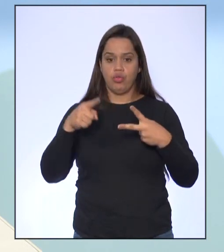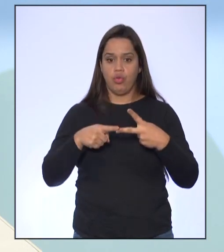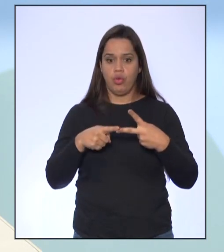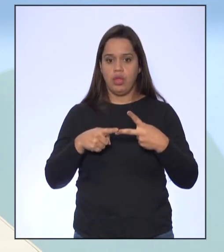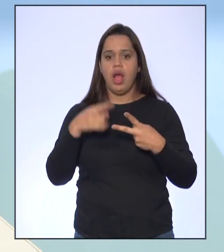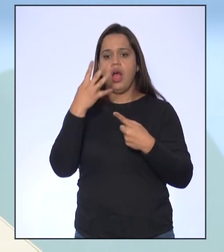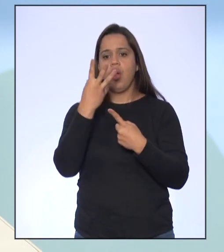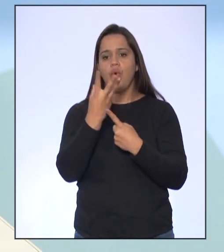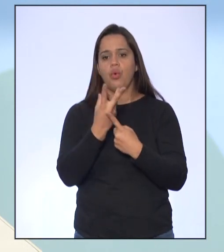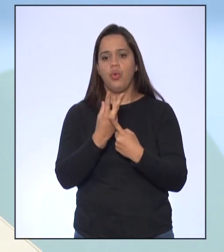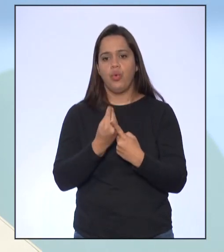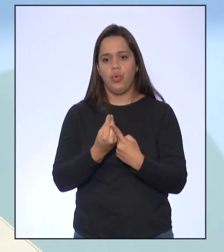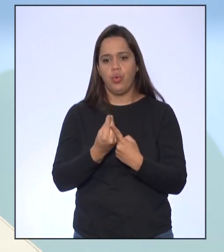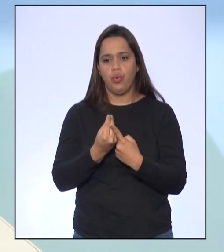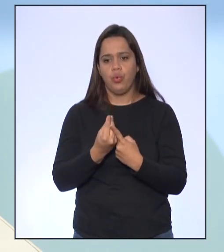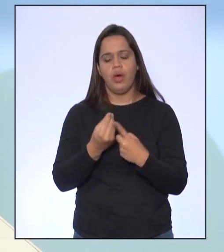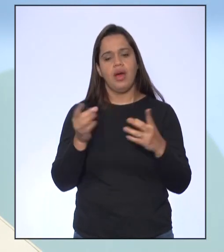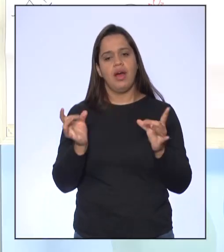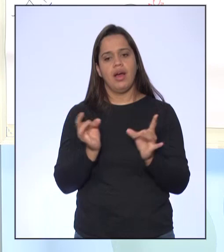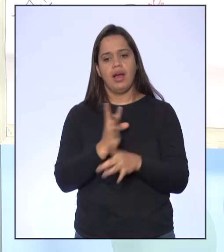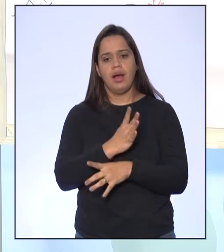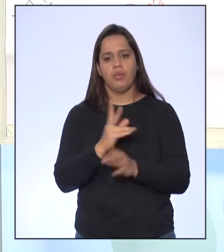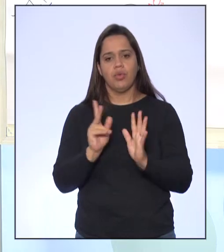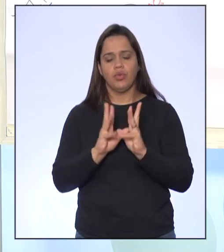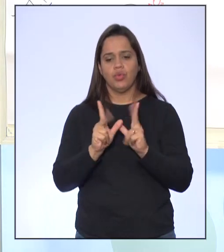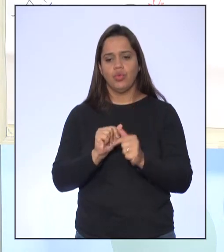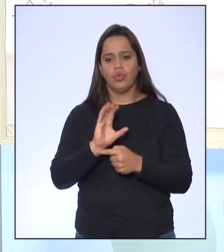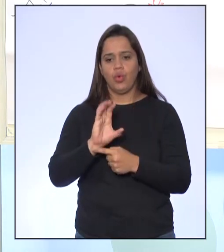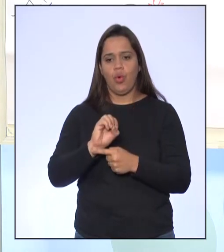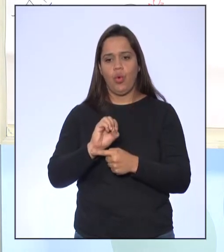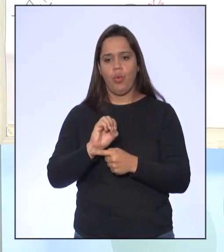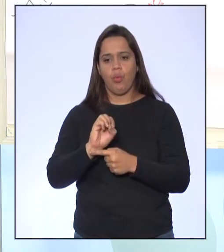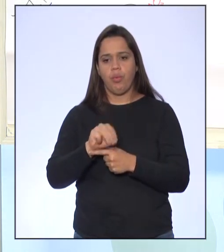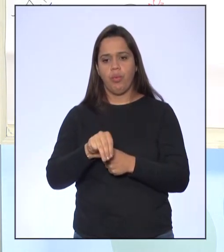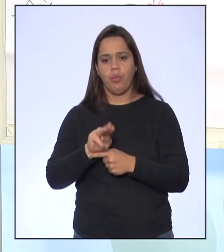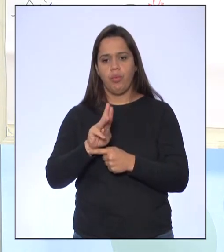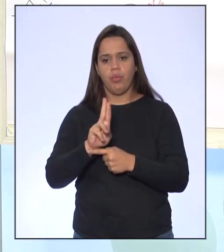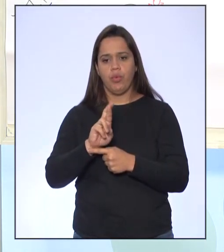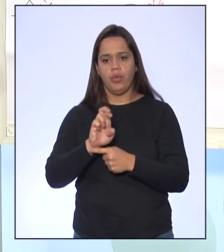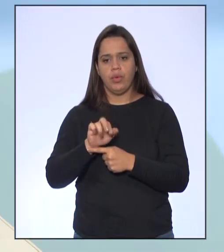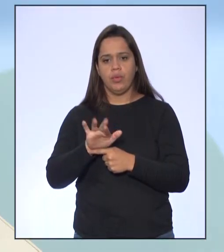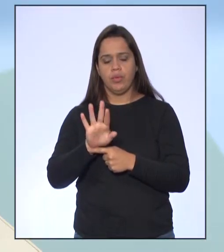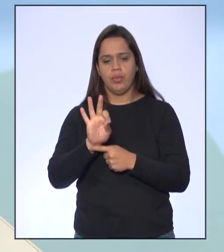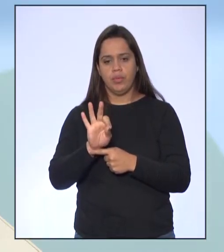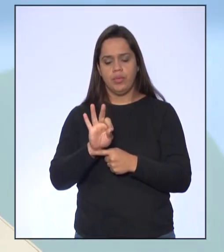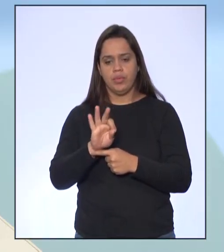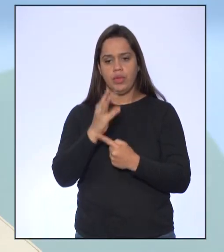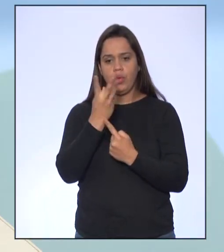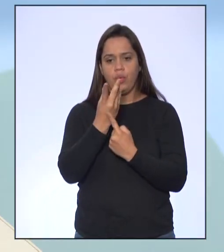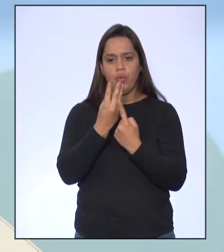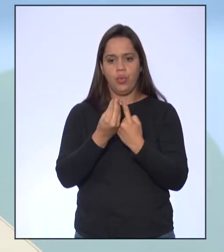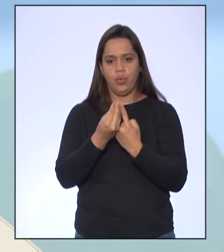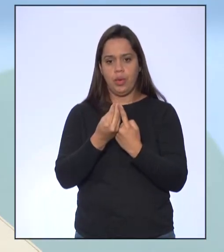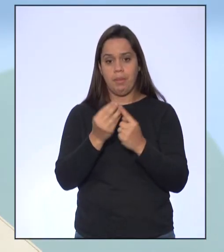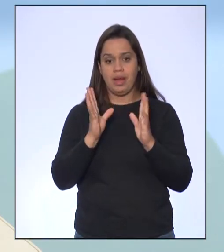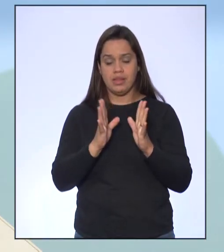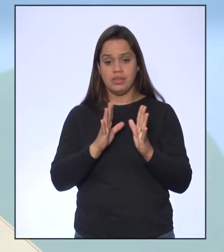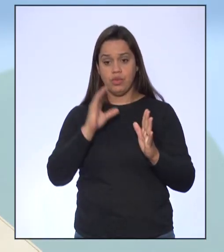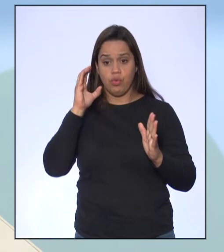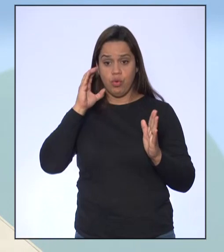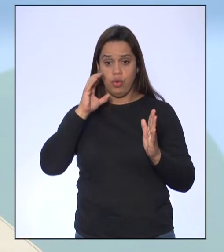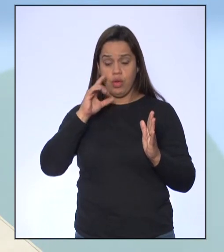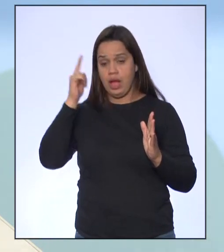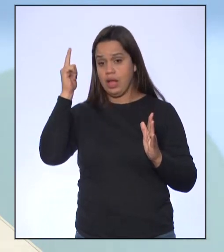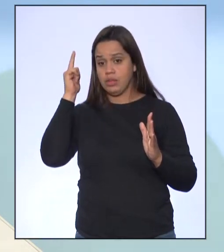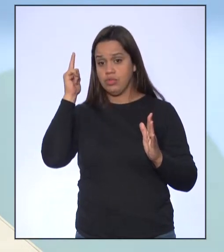Acabou. Acabou o comburente, apagou a vela. Se eu chegar aqui agora e já colocar direto aqui, ele